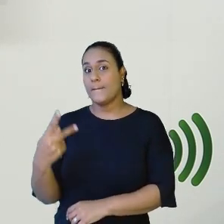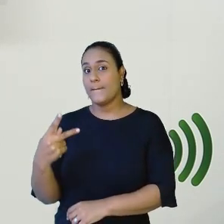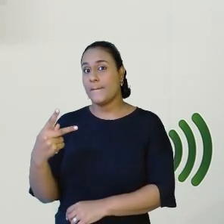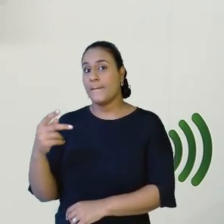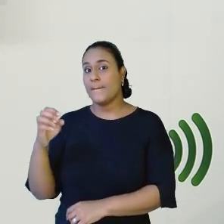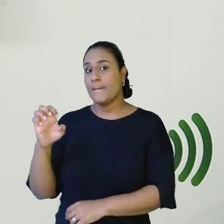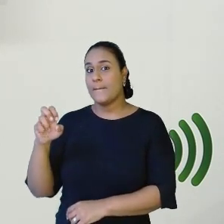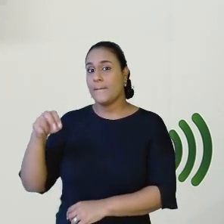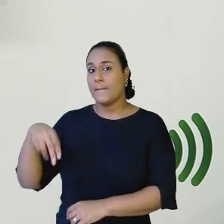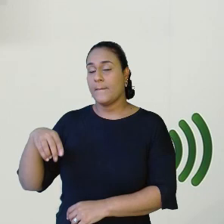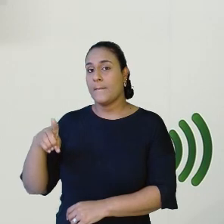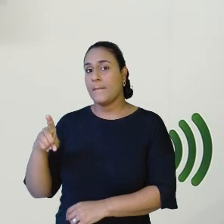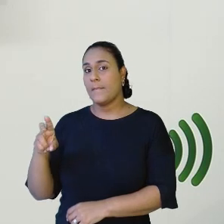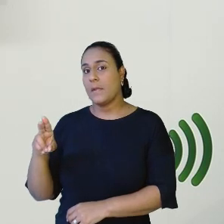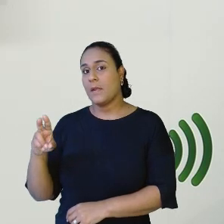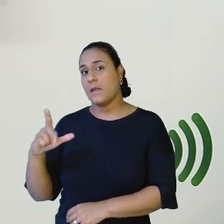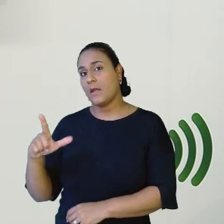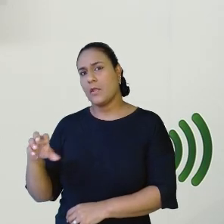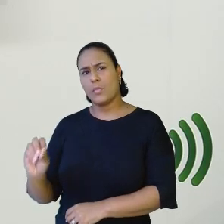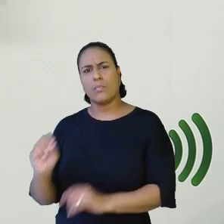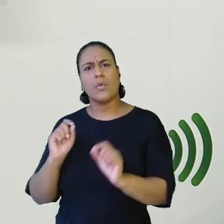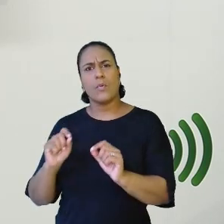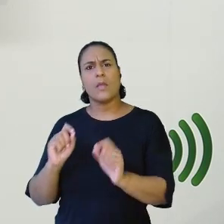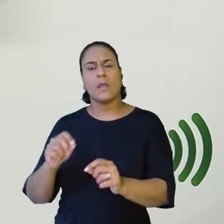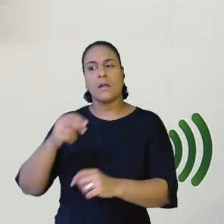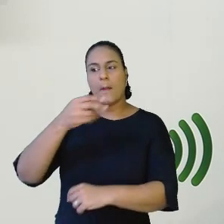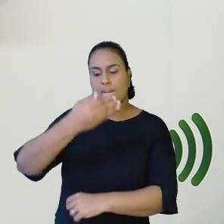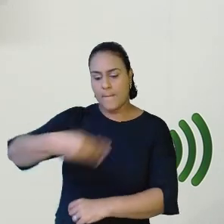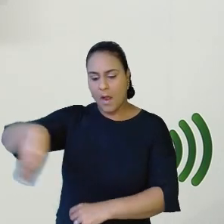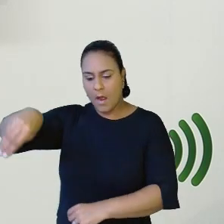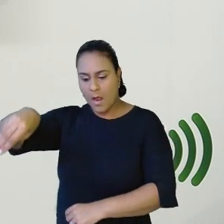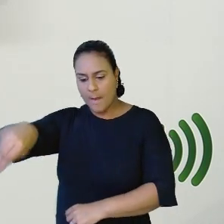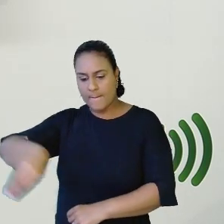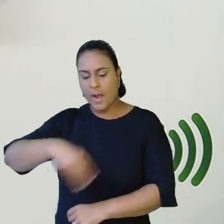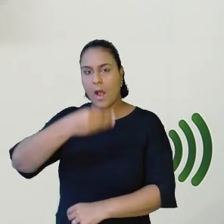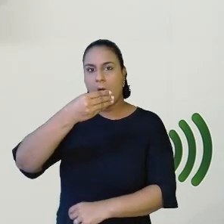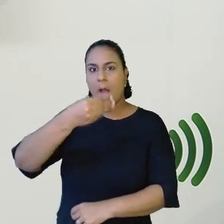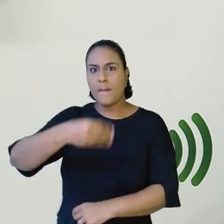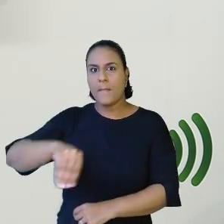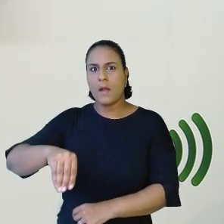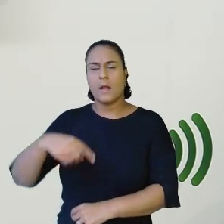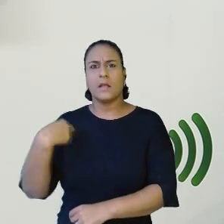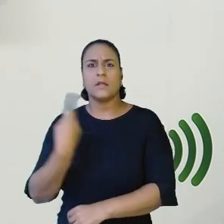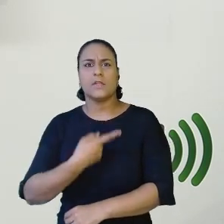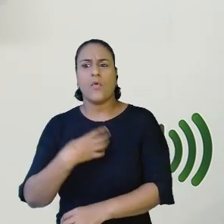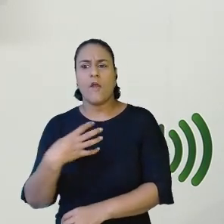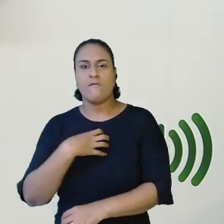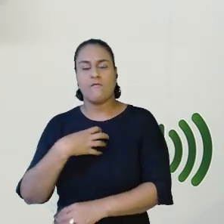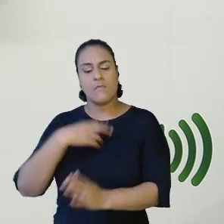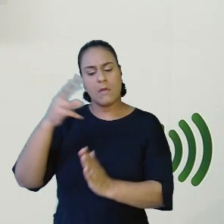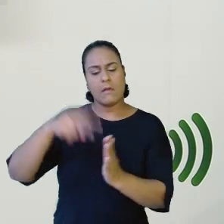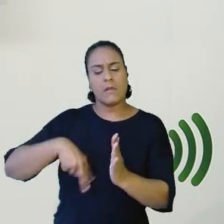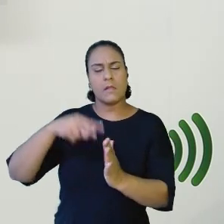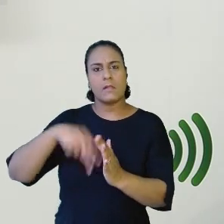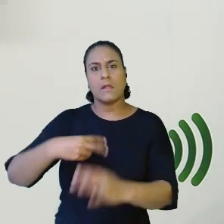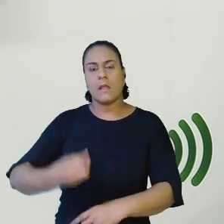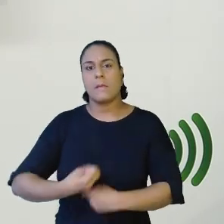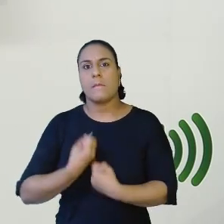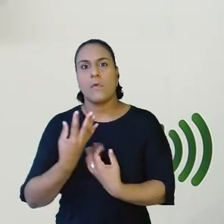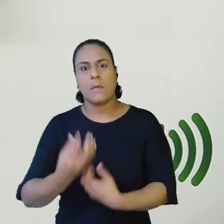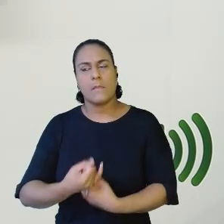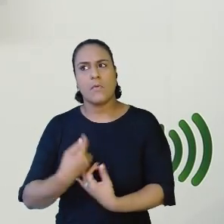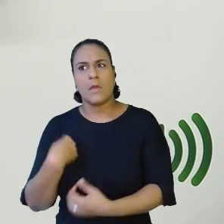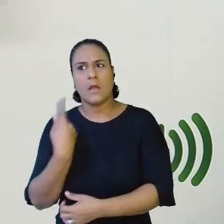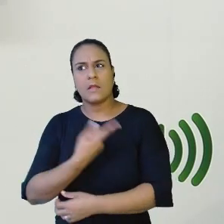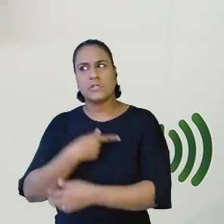balança de um lado para o outro. E a maneira como a gente ler a poesia, ler o poema, nos faz